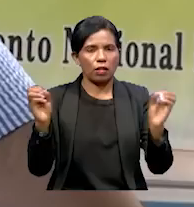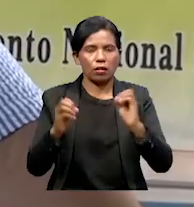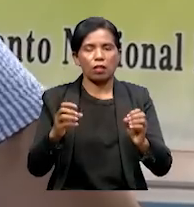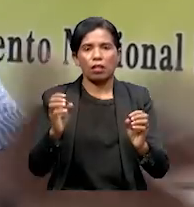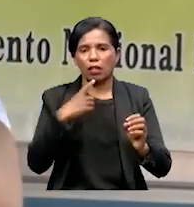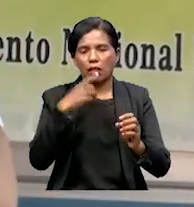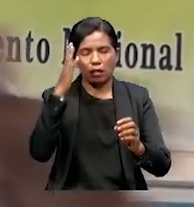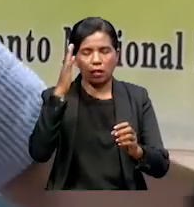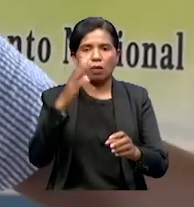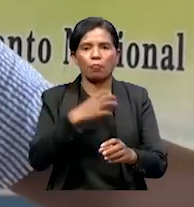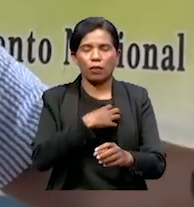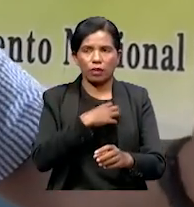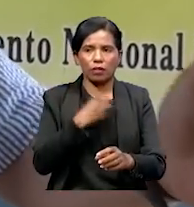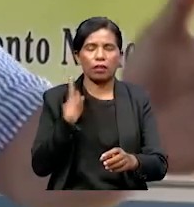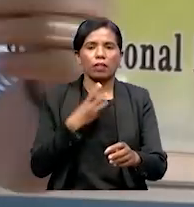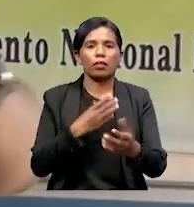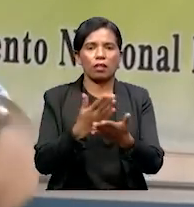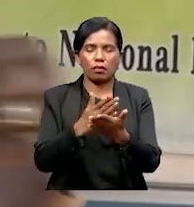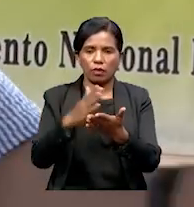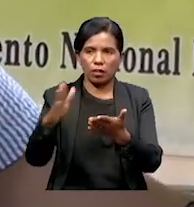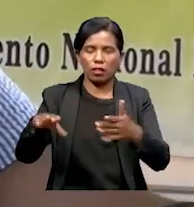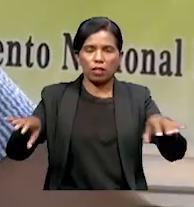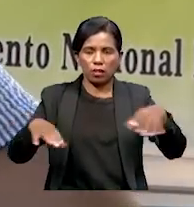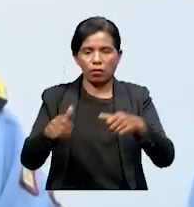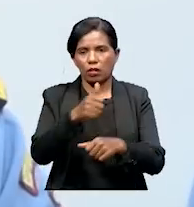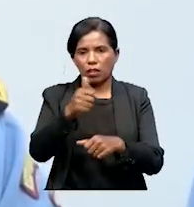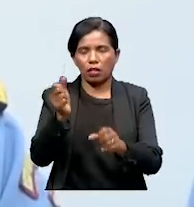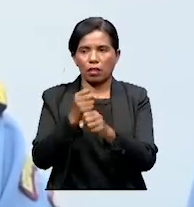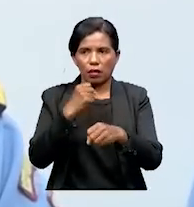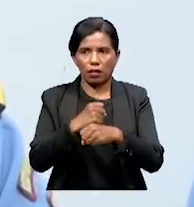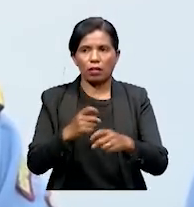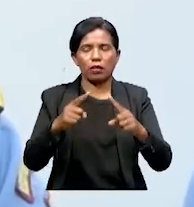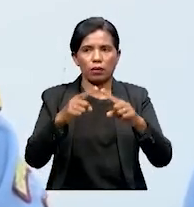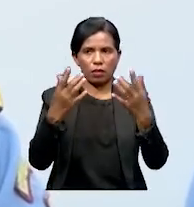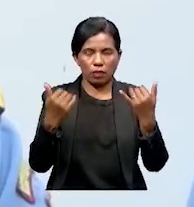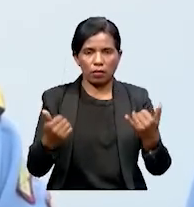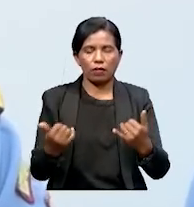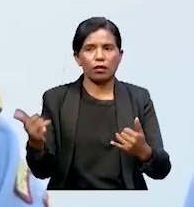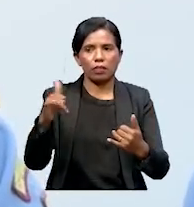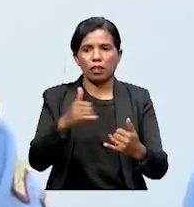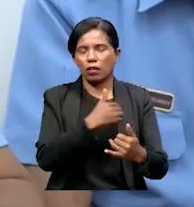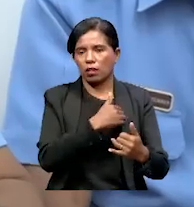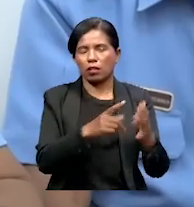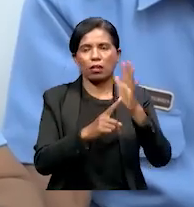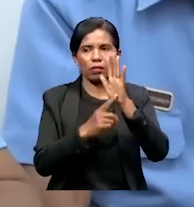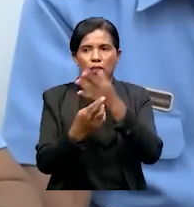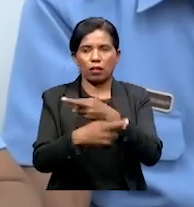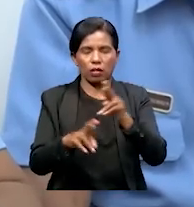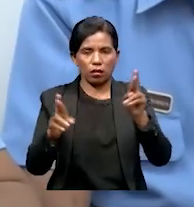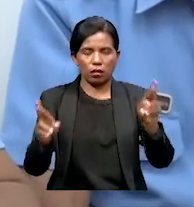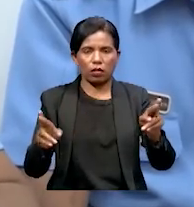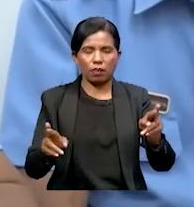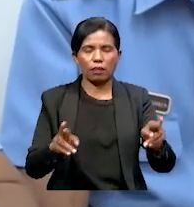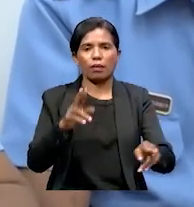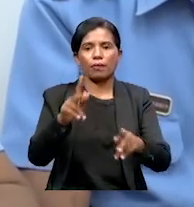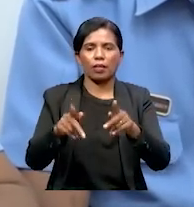lá. Ita fahete tarefas né, serviço e dia caluninha. Tu agora parte sira se da pronuncia resultado autópsia ba